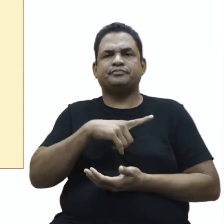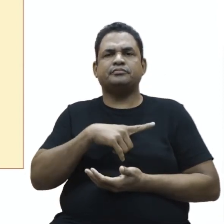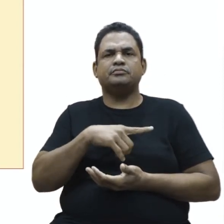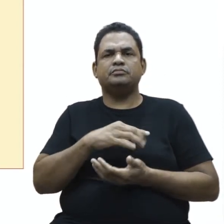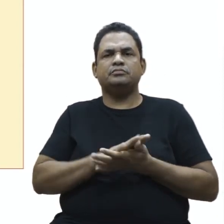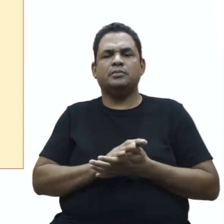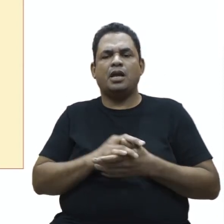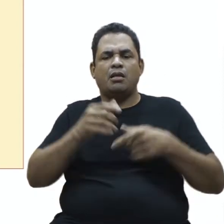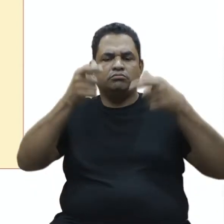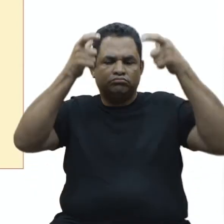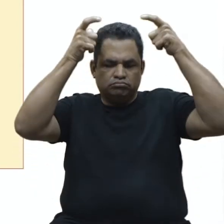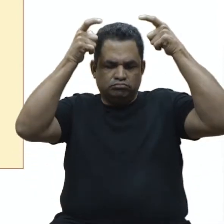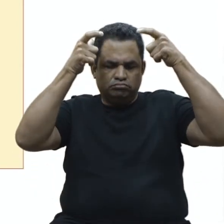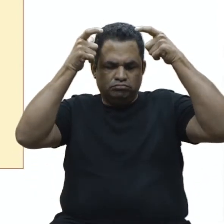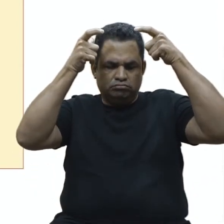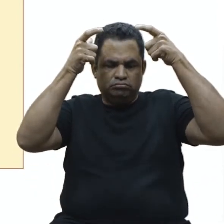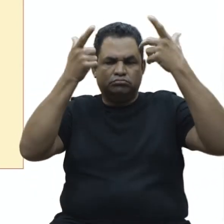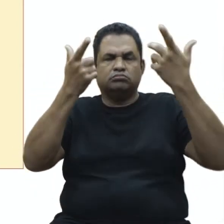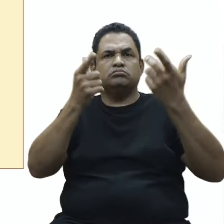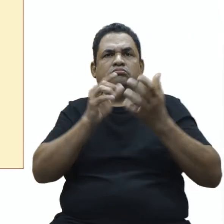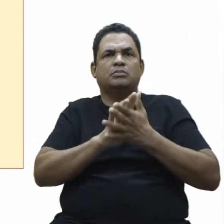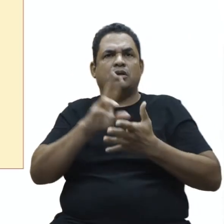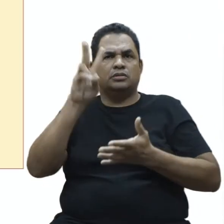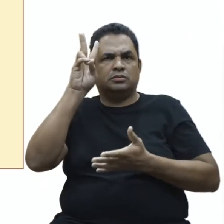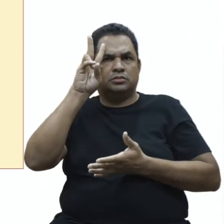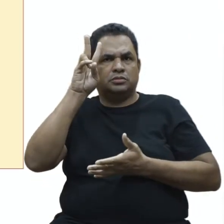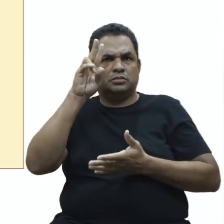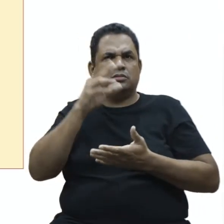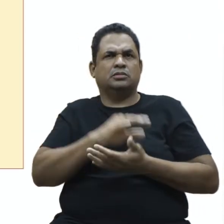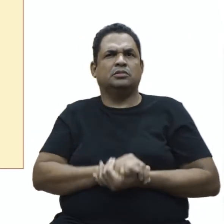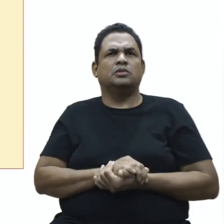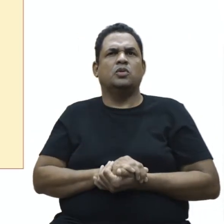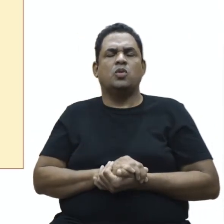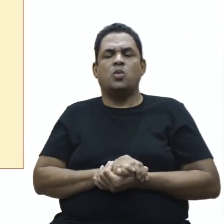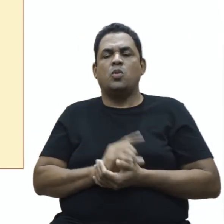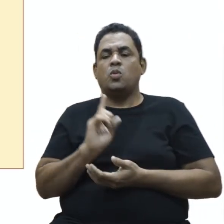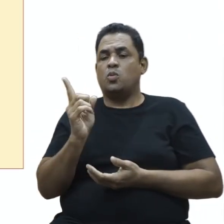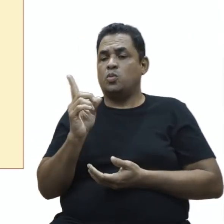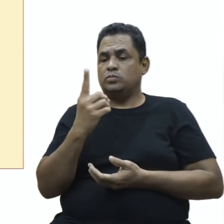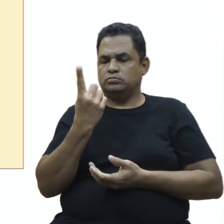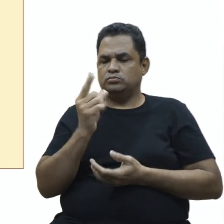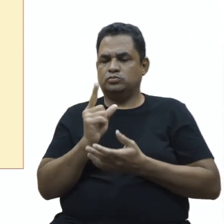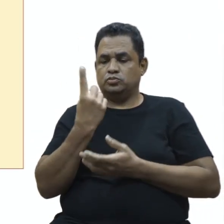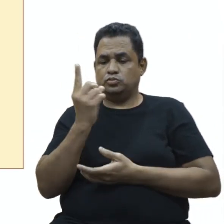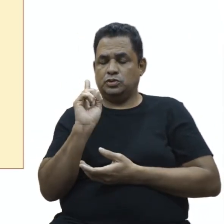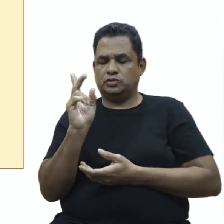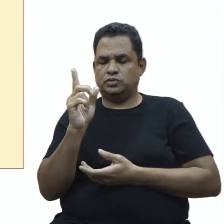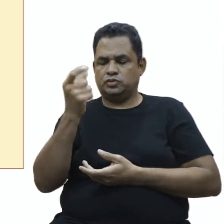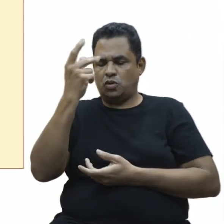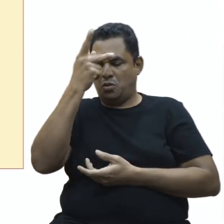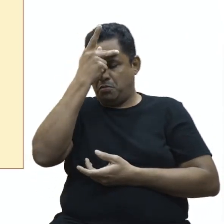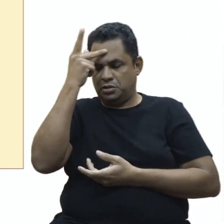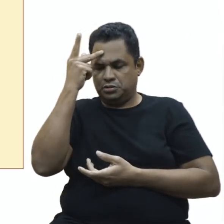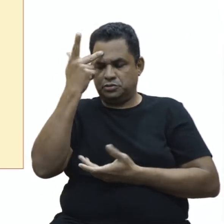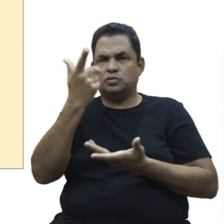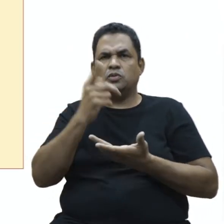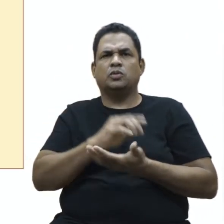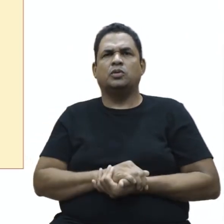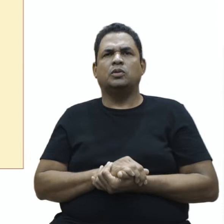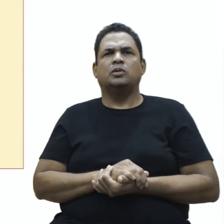monarquia, que é histórica, né? Que é o governo de um só. Vocês viram lá